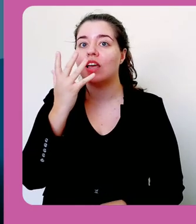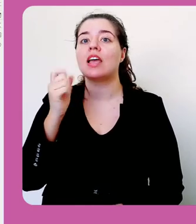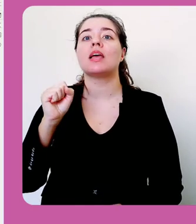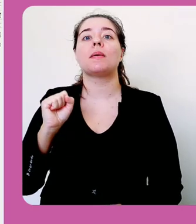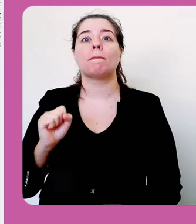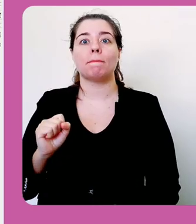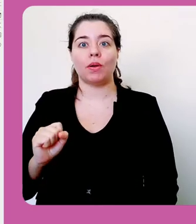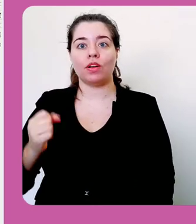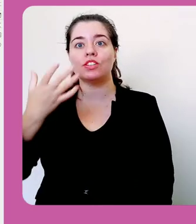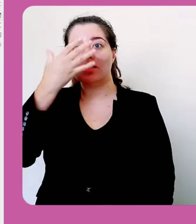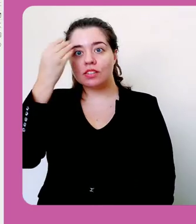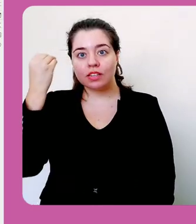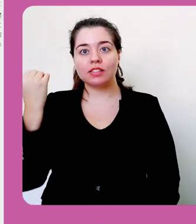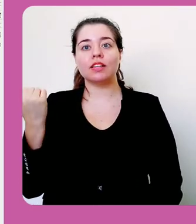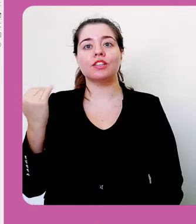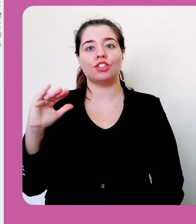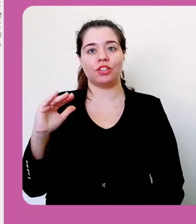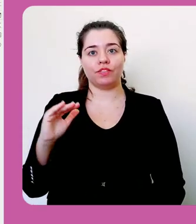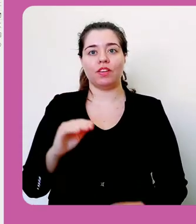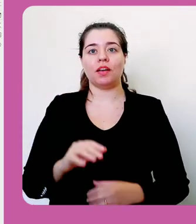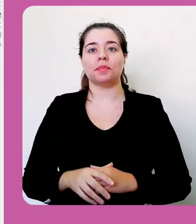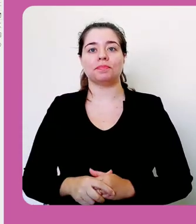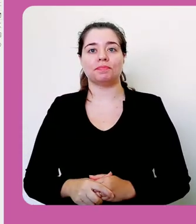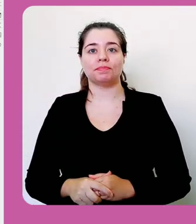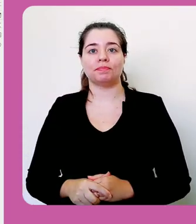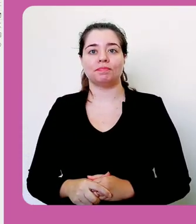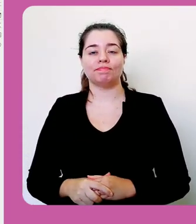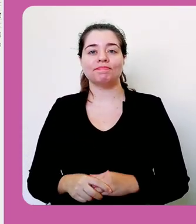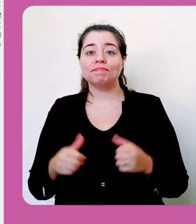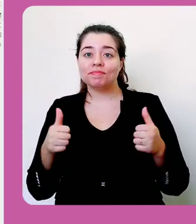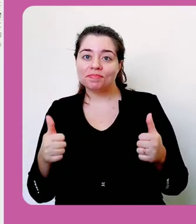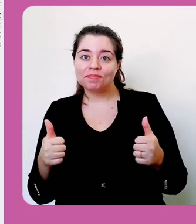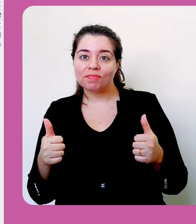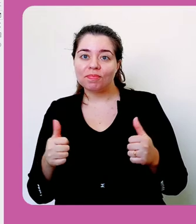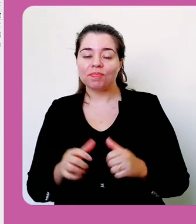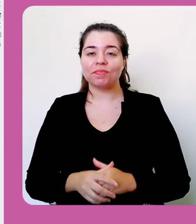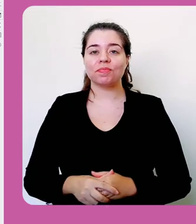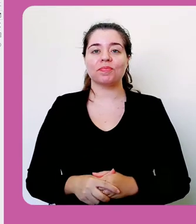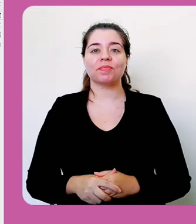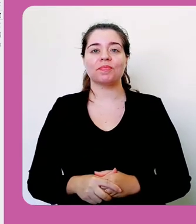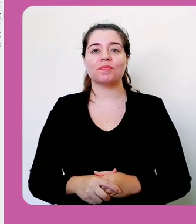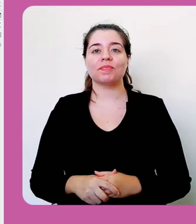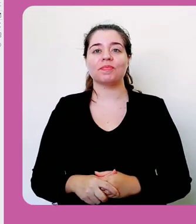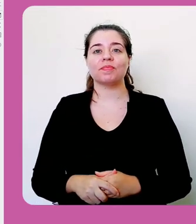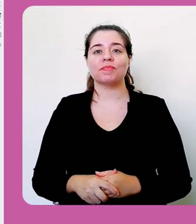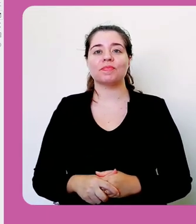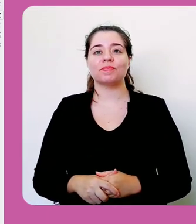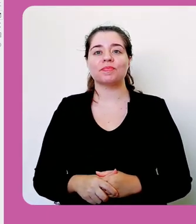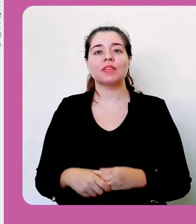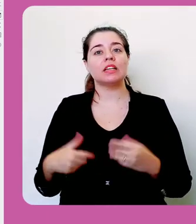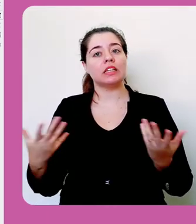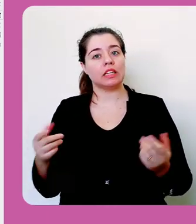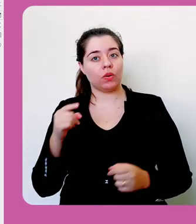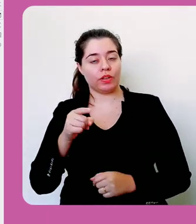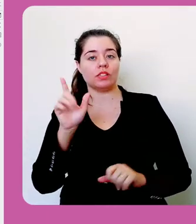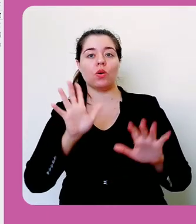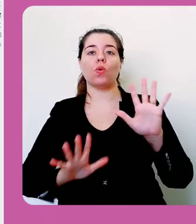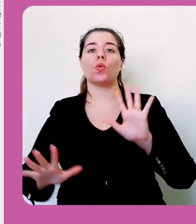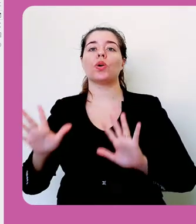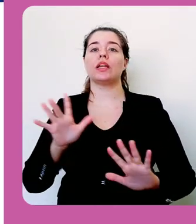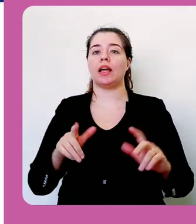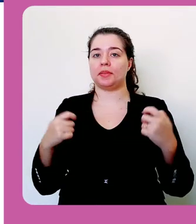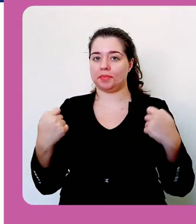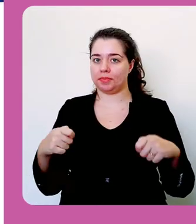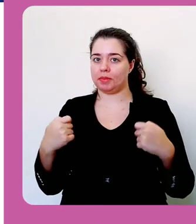Bom, então esse são os cuidados que você deve ter. Ok? Prevenir envios em